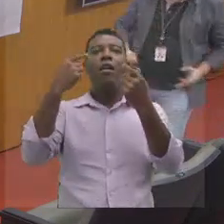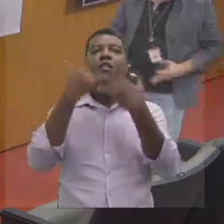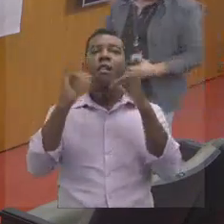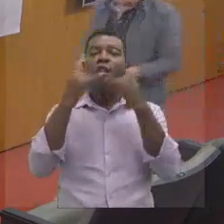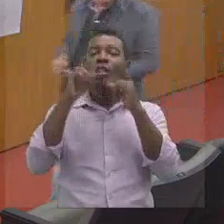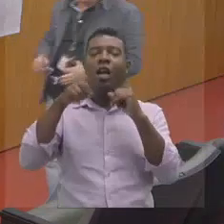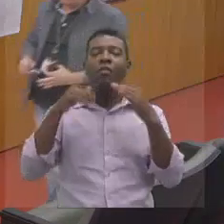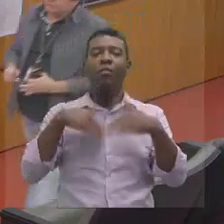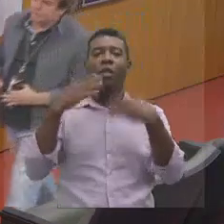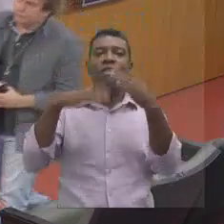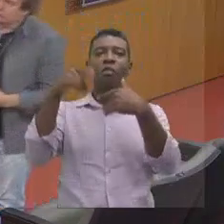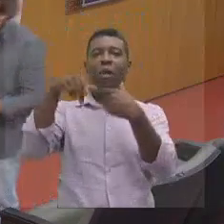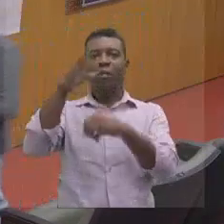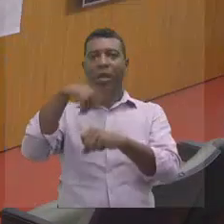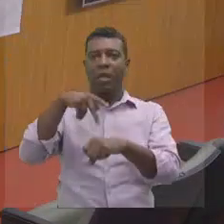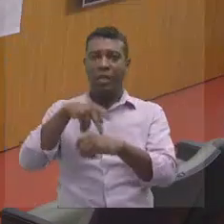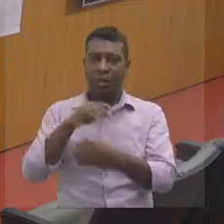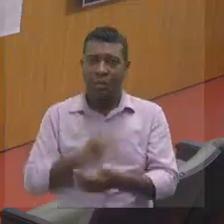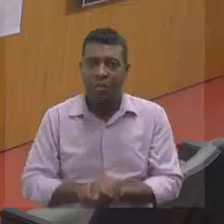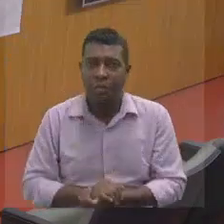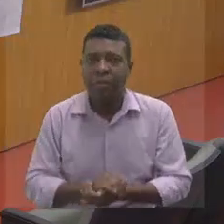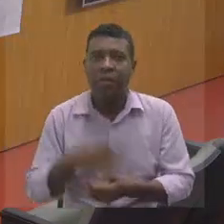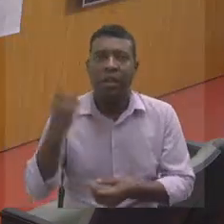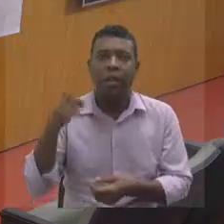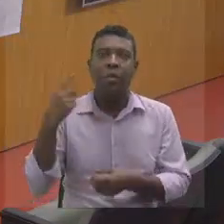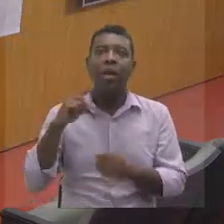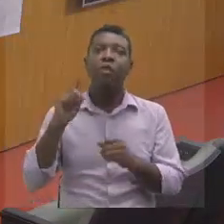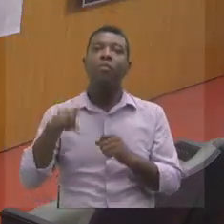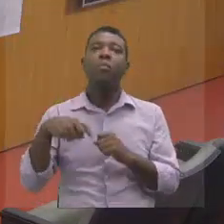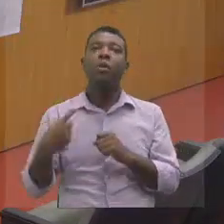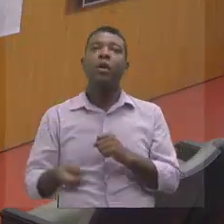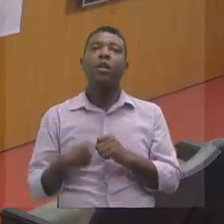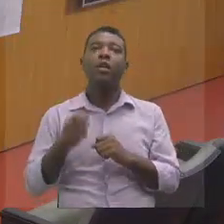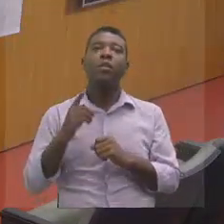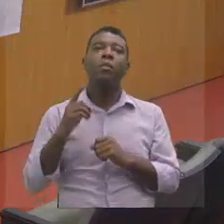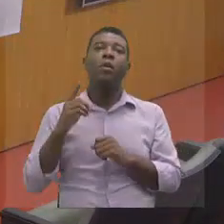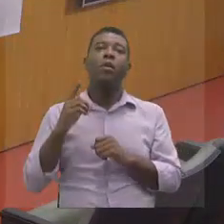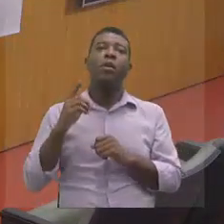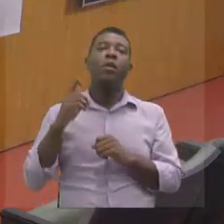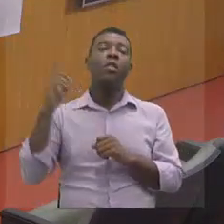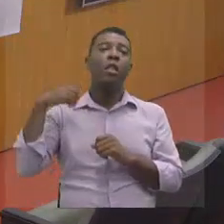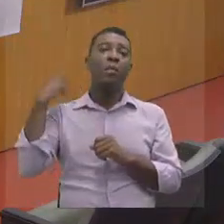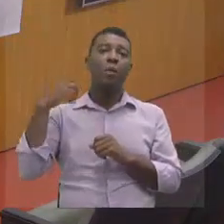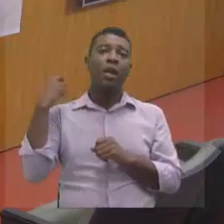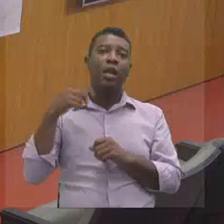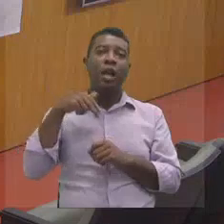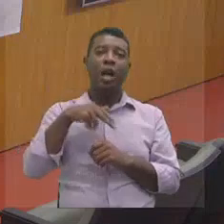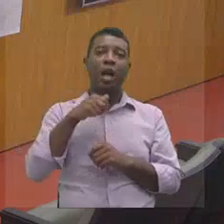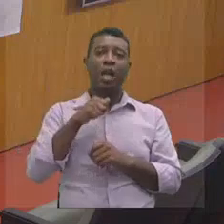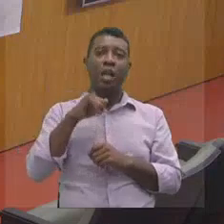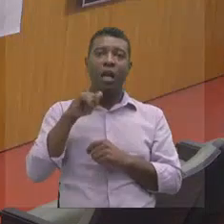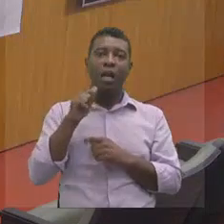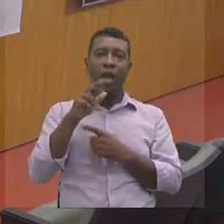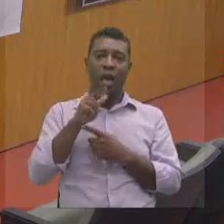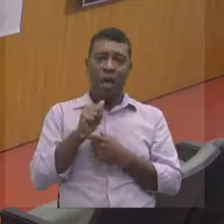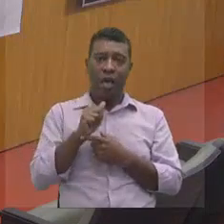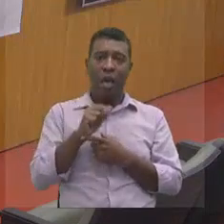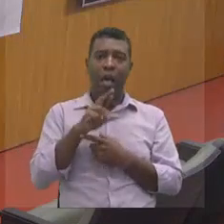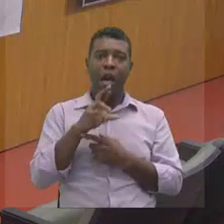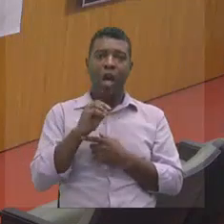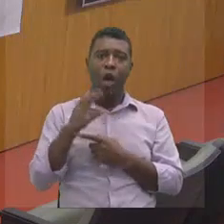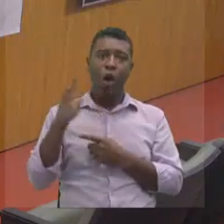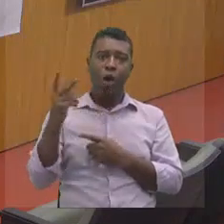bem obrigado Ju Pereira próxima escrita deputada Nayara Rocha uma boa tarde a todos e todas